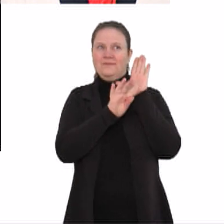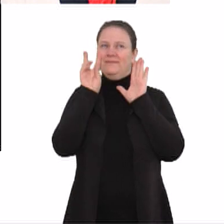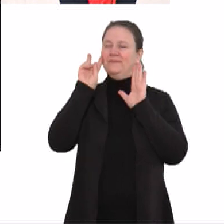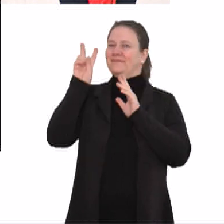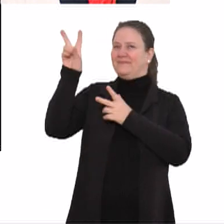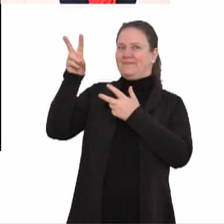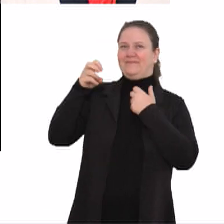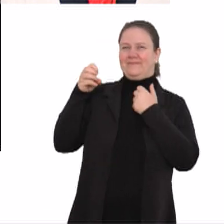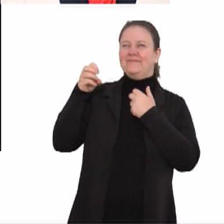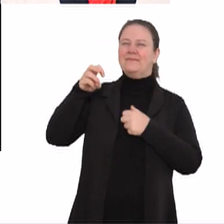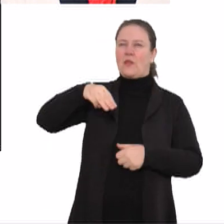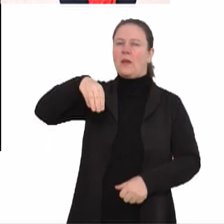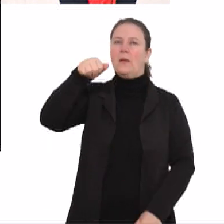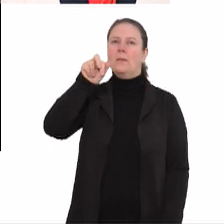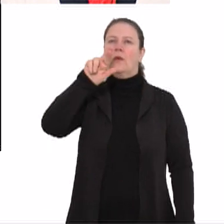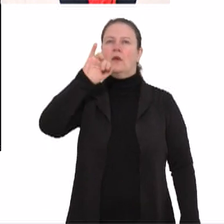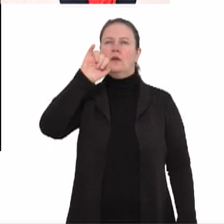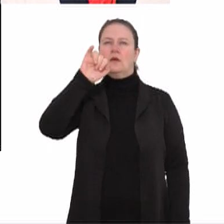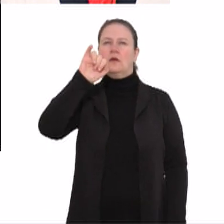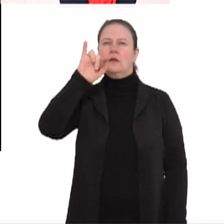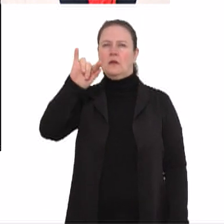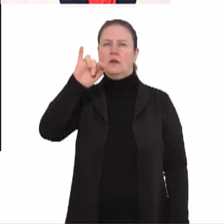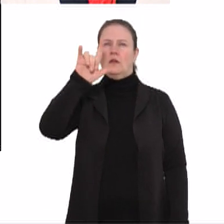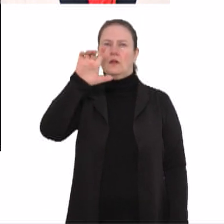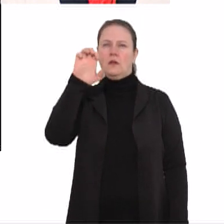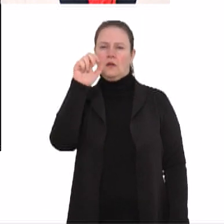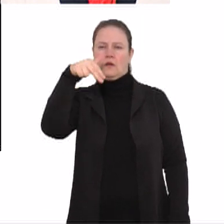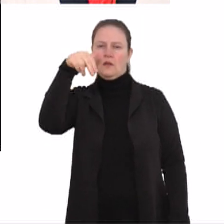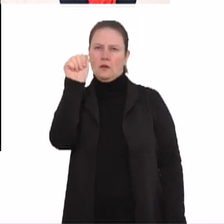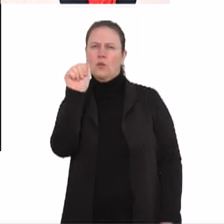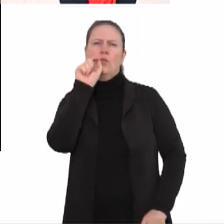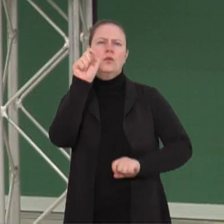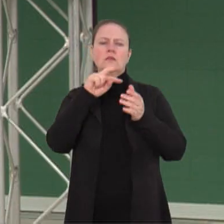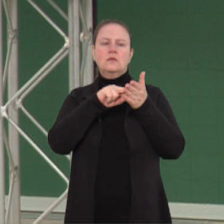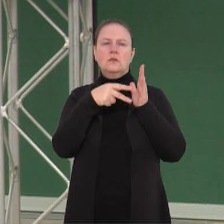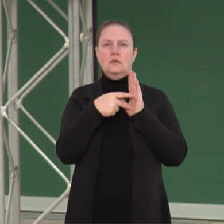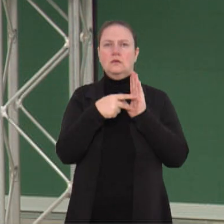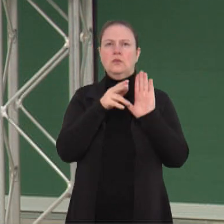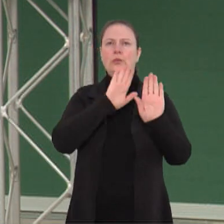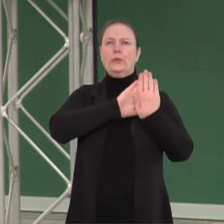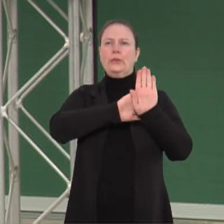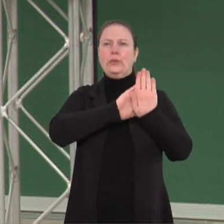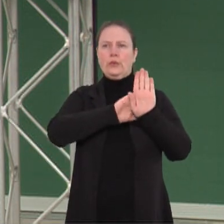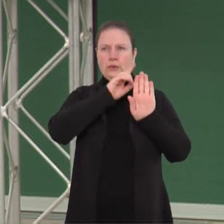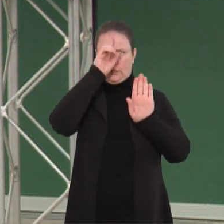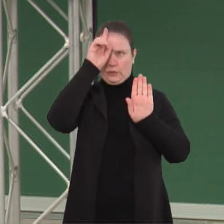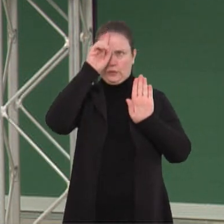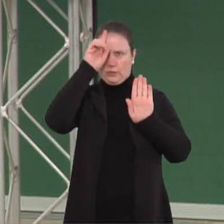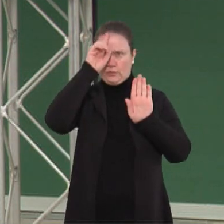seu livro O que é ideologia? Vejamos o texto por completo.